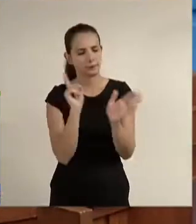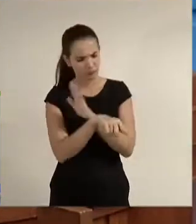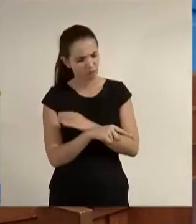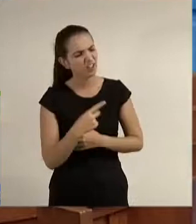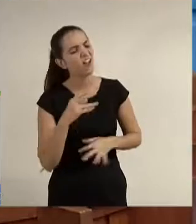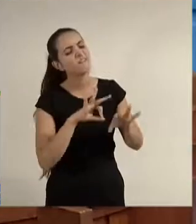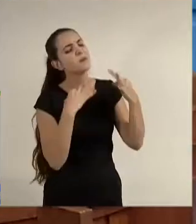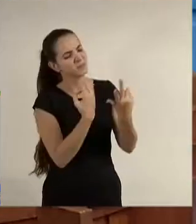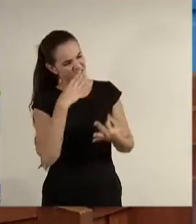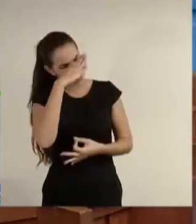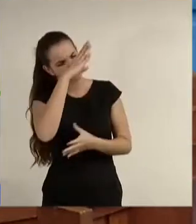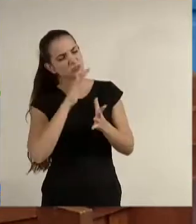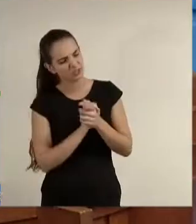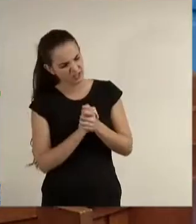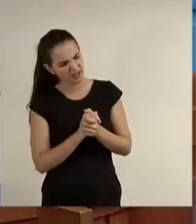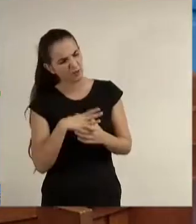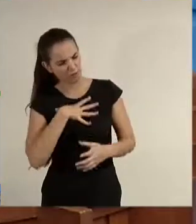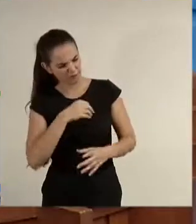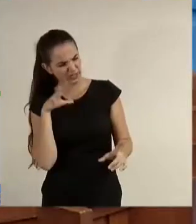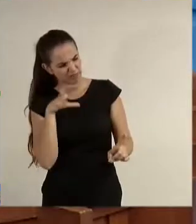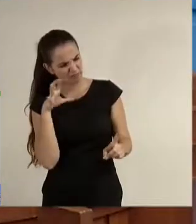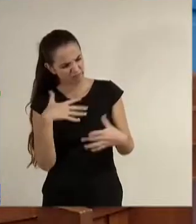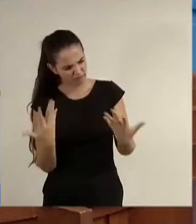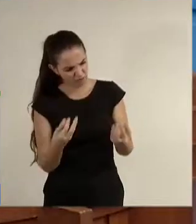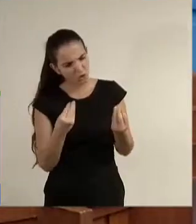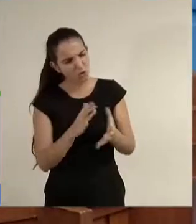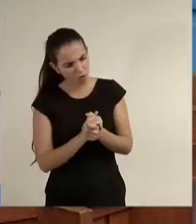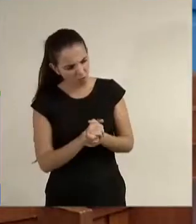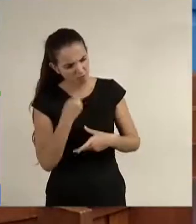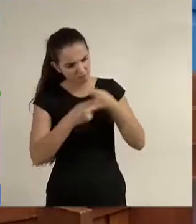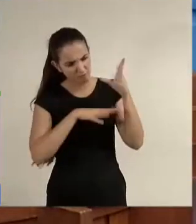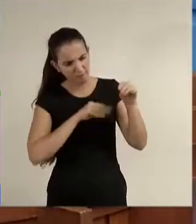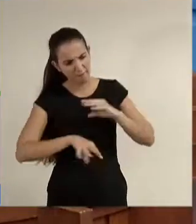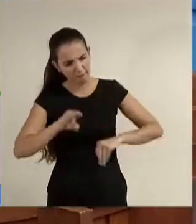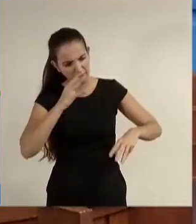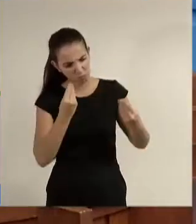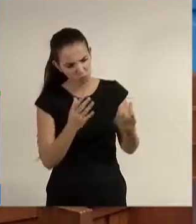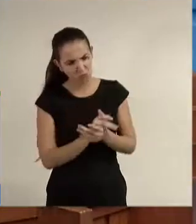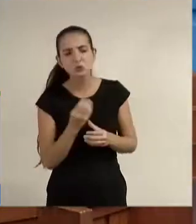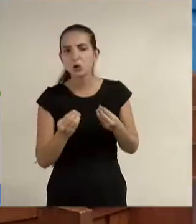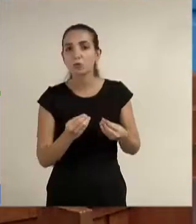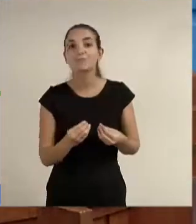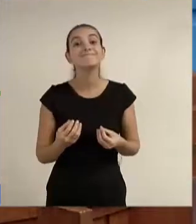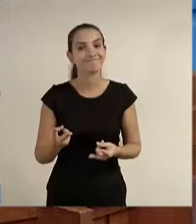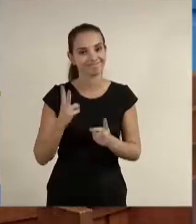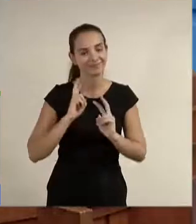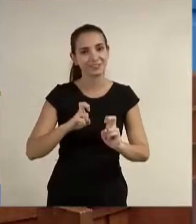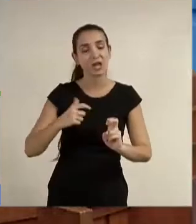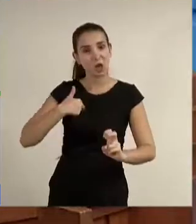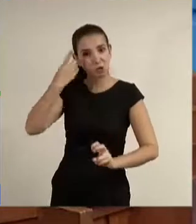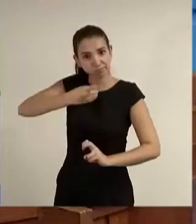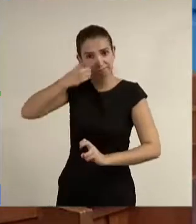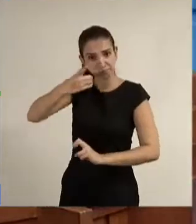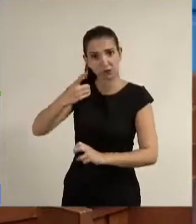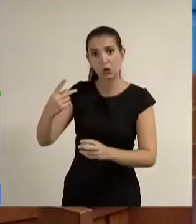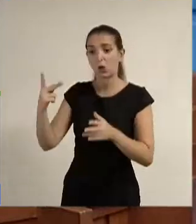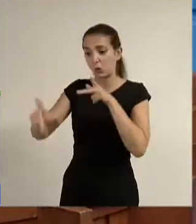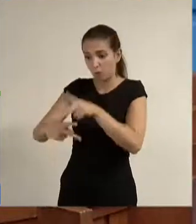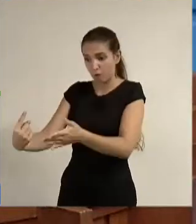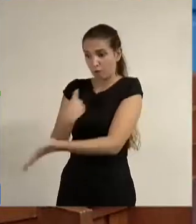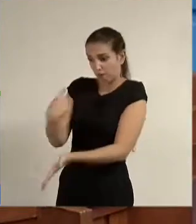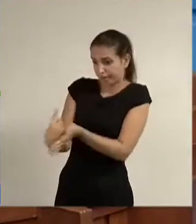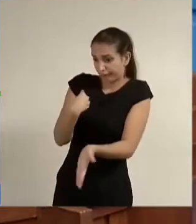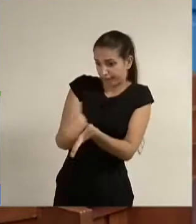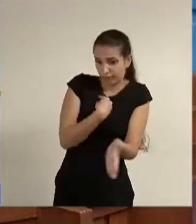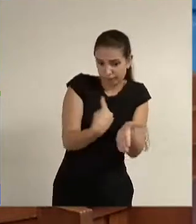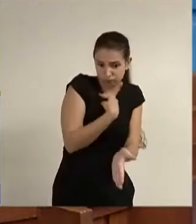Será que os filhos não estão interferindo muito e tal? Estão falando demais? As pessoas perguntam, elas querem saber de nós, agentes políticos, as nossas opiniões.